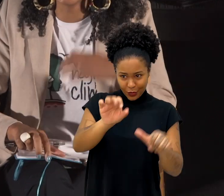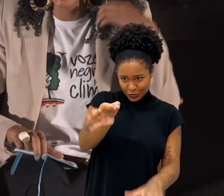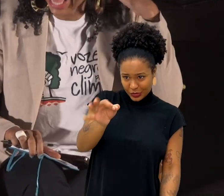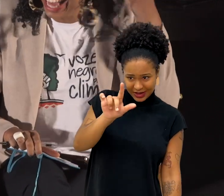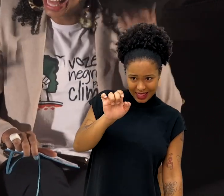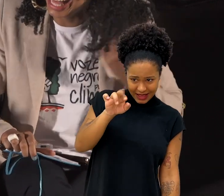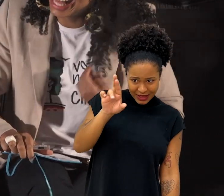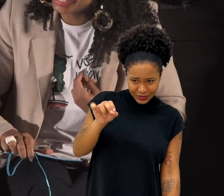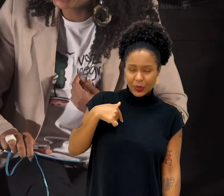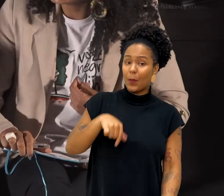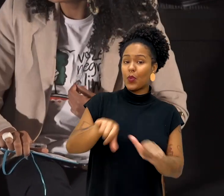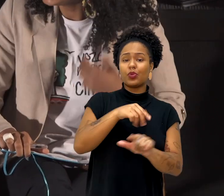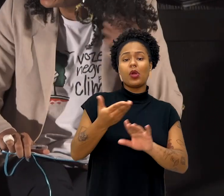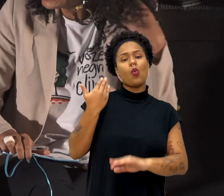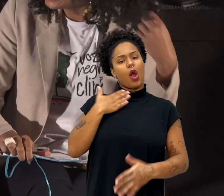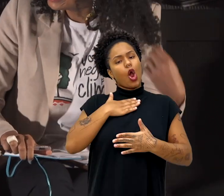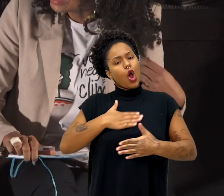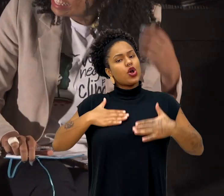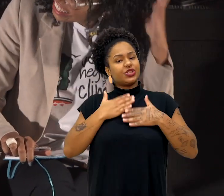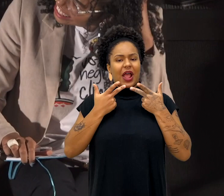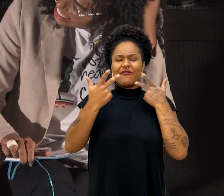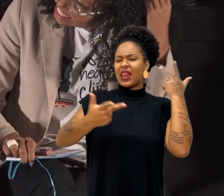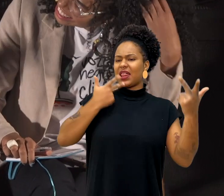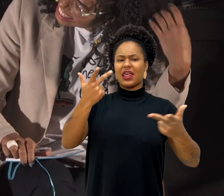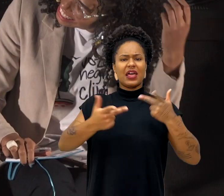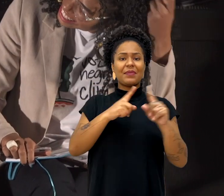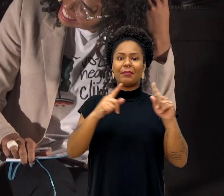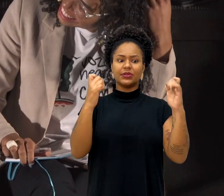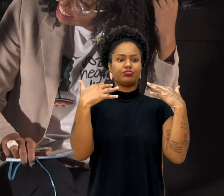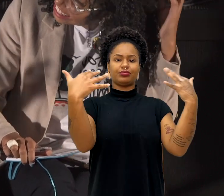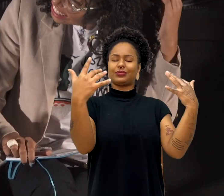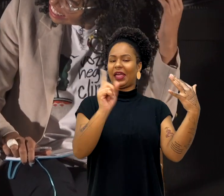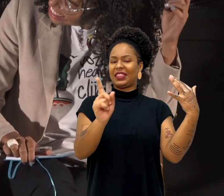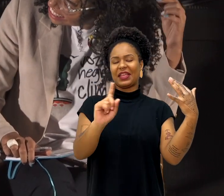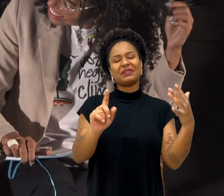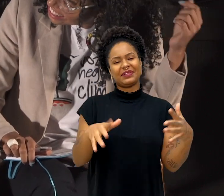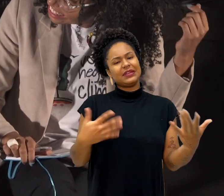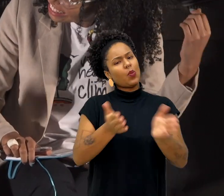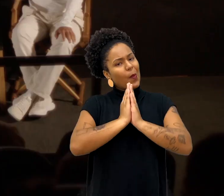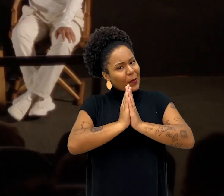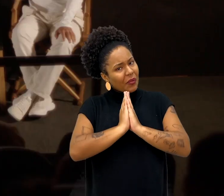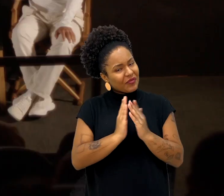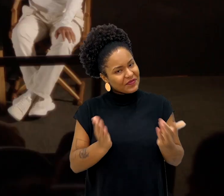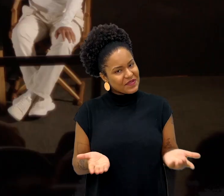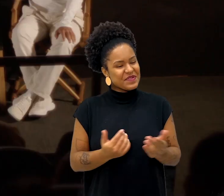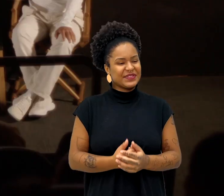Mudou bastante. Eu já gostava de falar, mas acho que não em público, assim, né? Então, por favor,